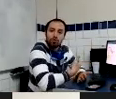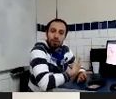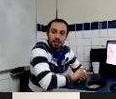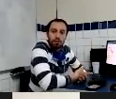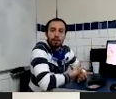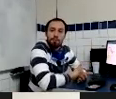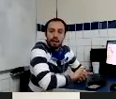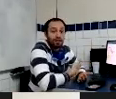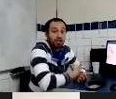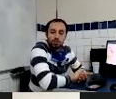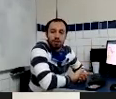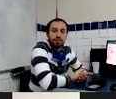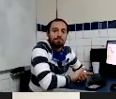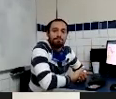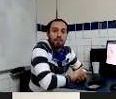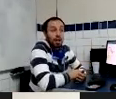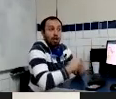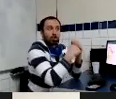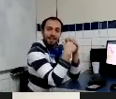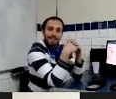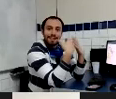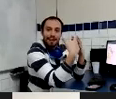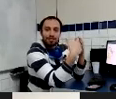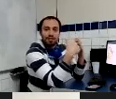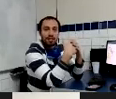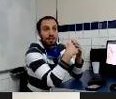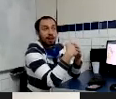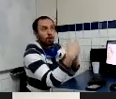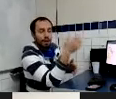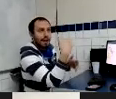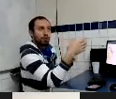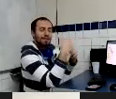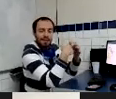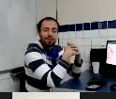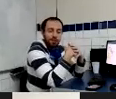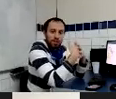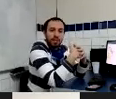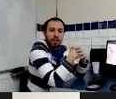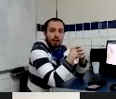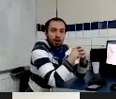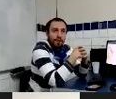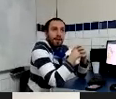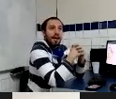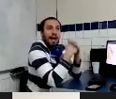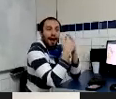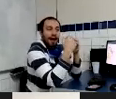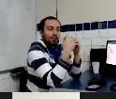Elas surgiram em beira de rio, gente. Toda cidade antiga, ou até, toda cidade antiga,